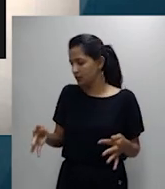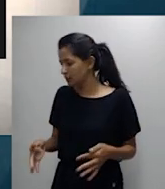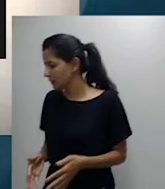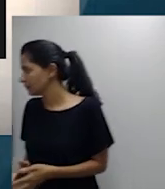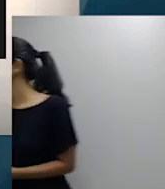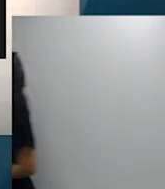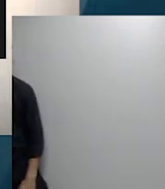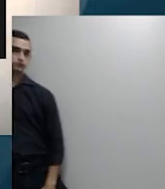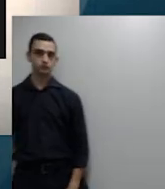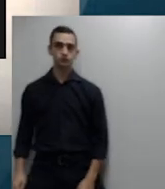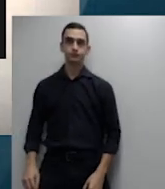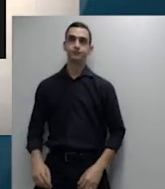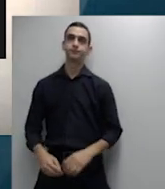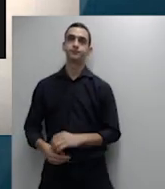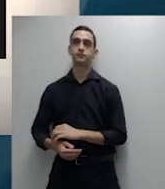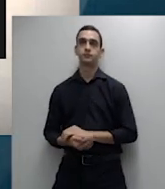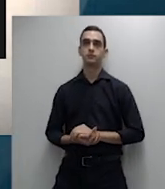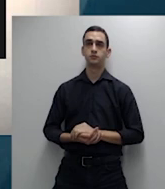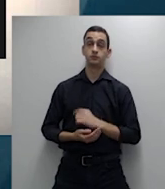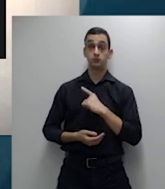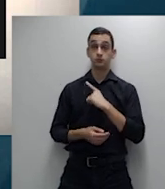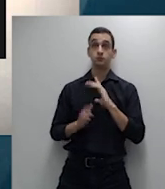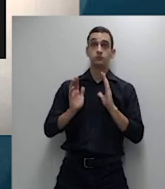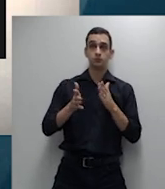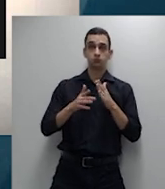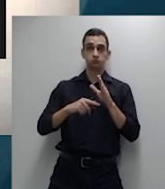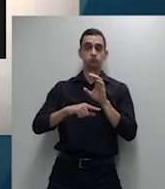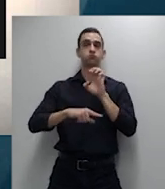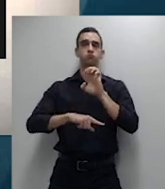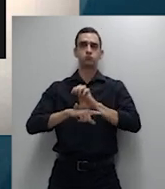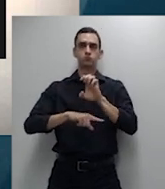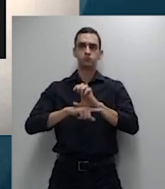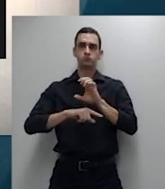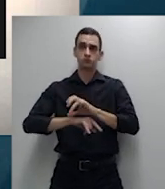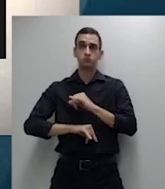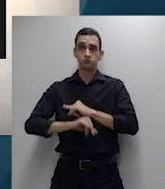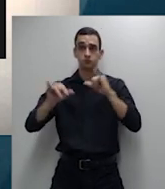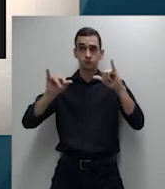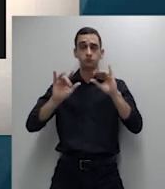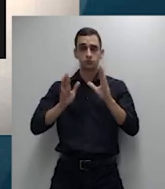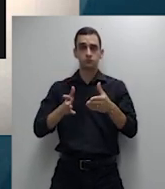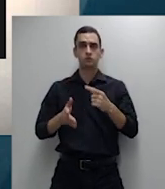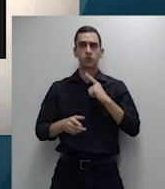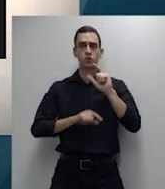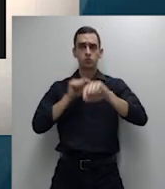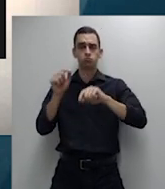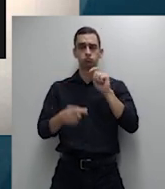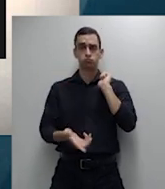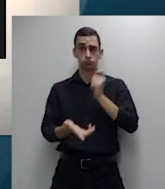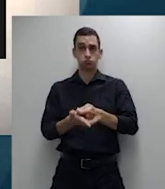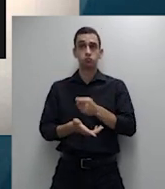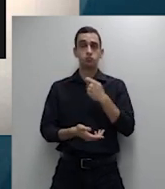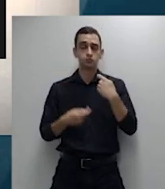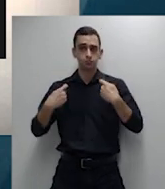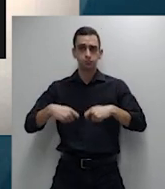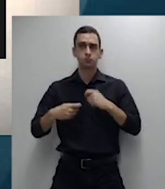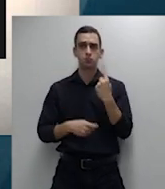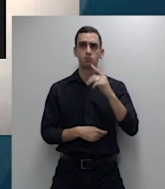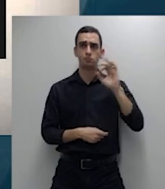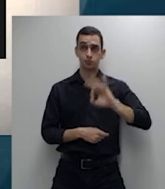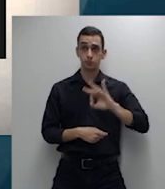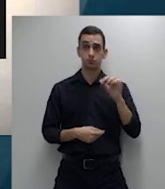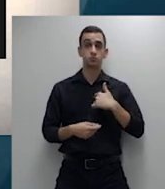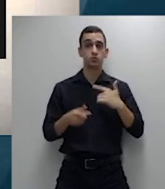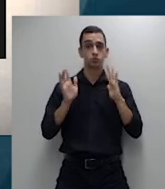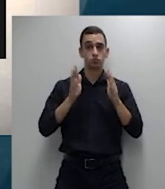primeiro grau condenou o estado a pagar um por cento sobre o valor da causa início real eu tenho acompanhado as suas